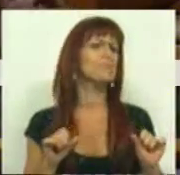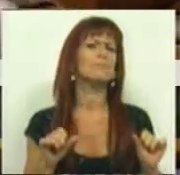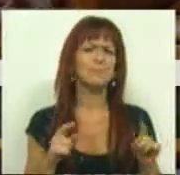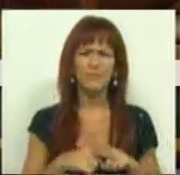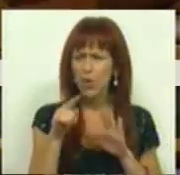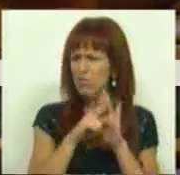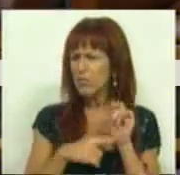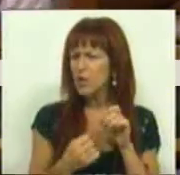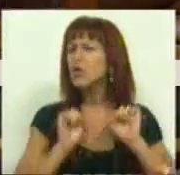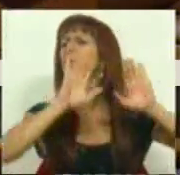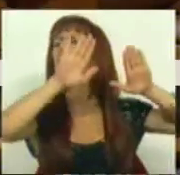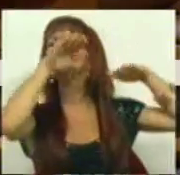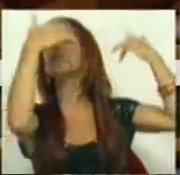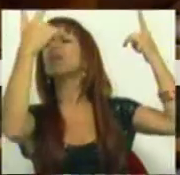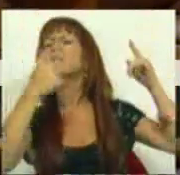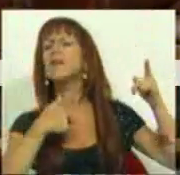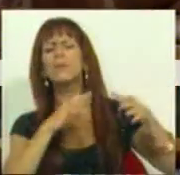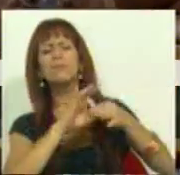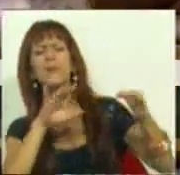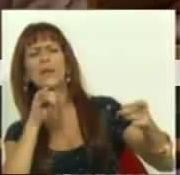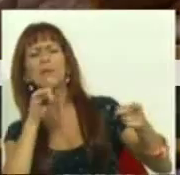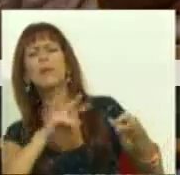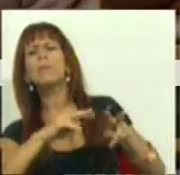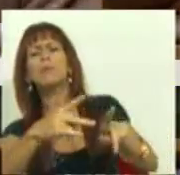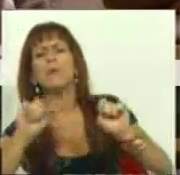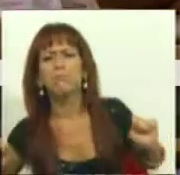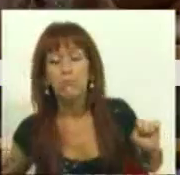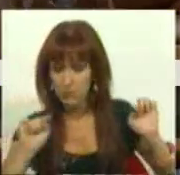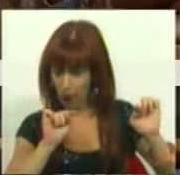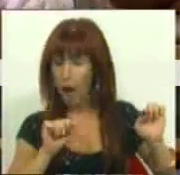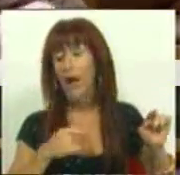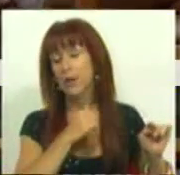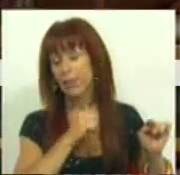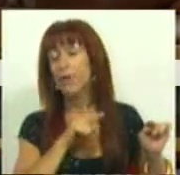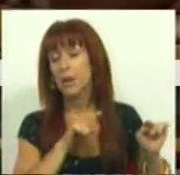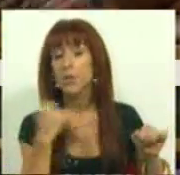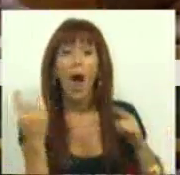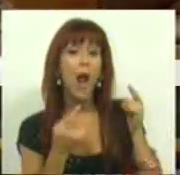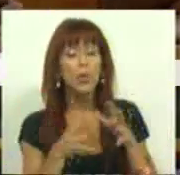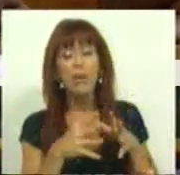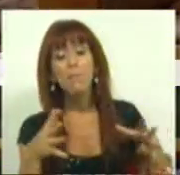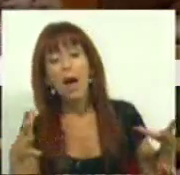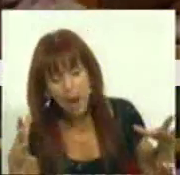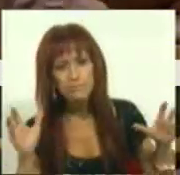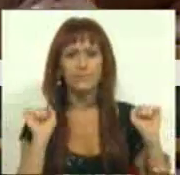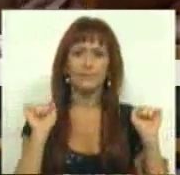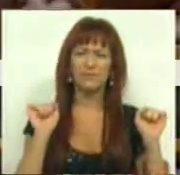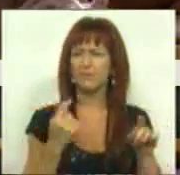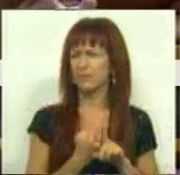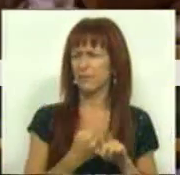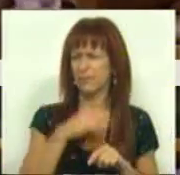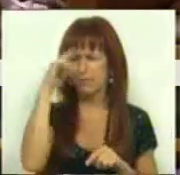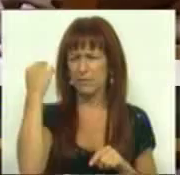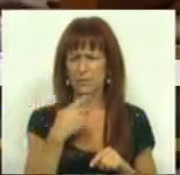que o memorando original, aquele que não teve ainda atualizações, esse sim permitiria algum crescimento, coisa